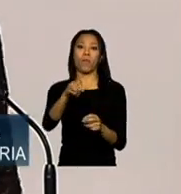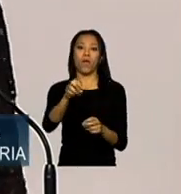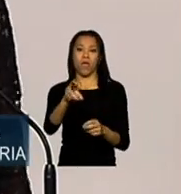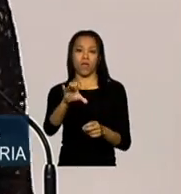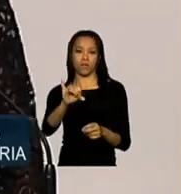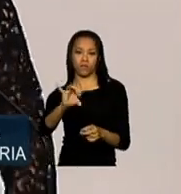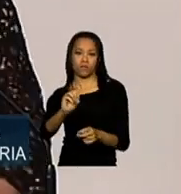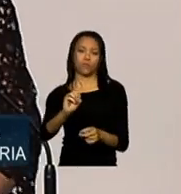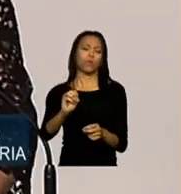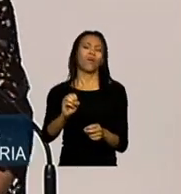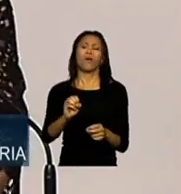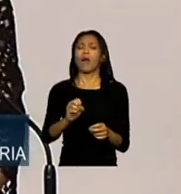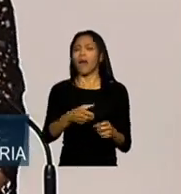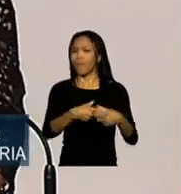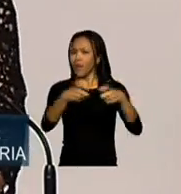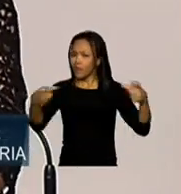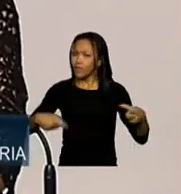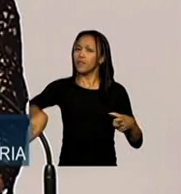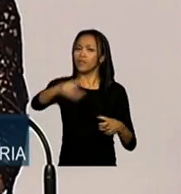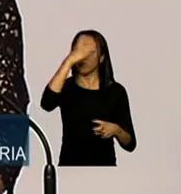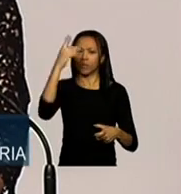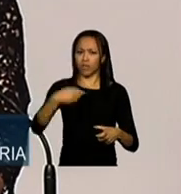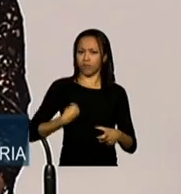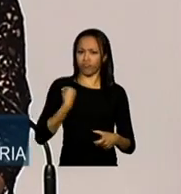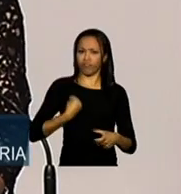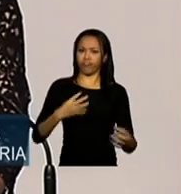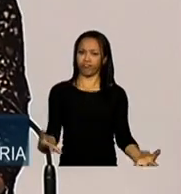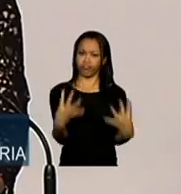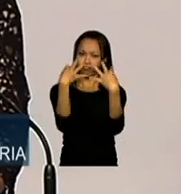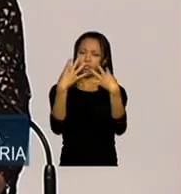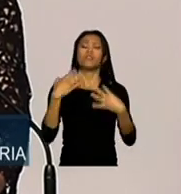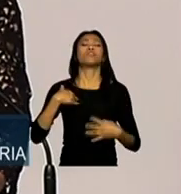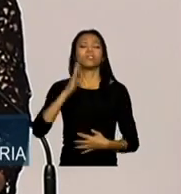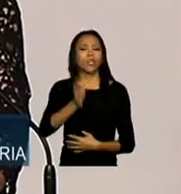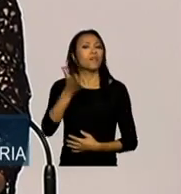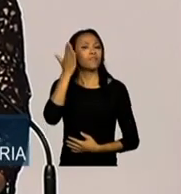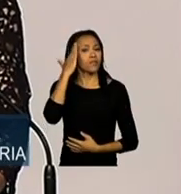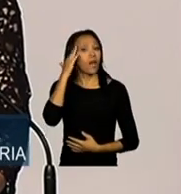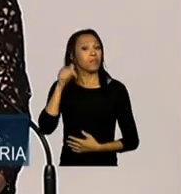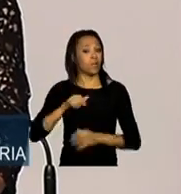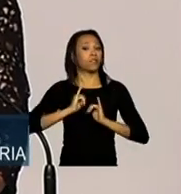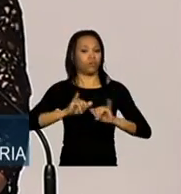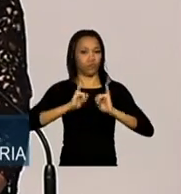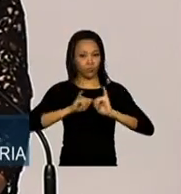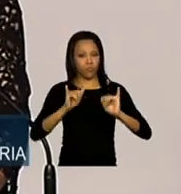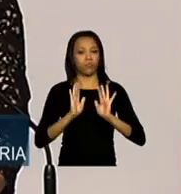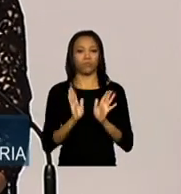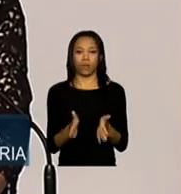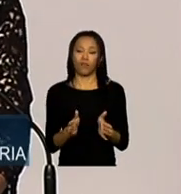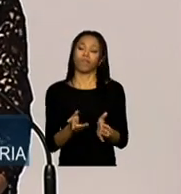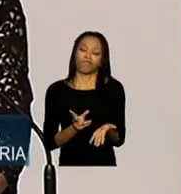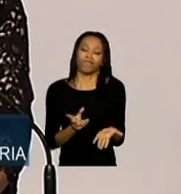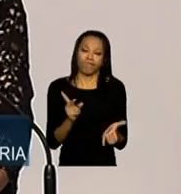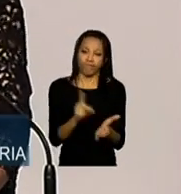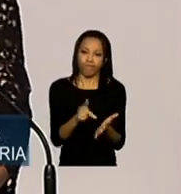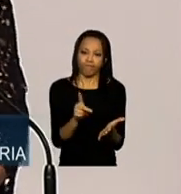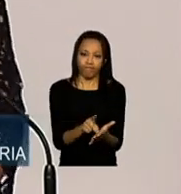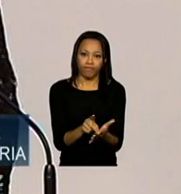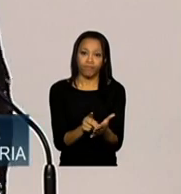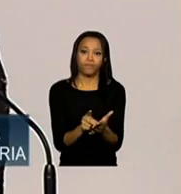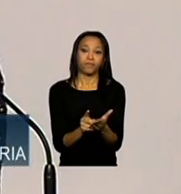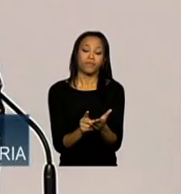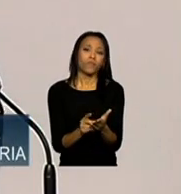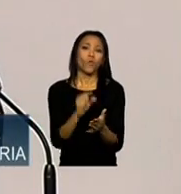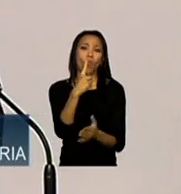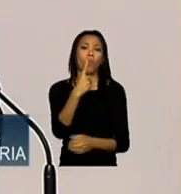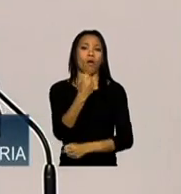devem lembrar que me ouviram falar destes mesmos indicadores outras vezes. É verdade, pois há